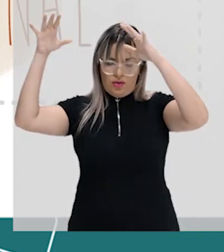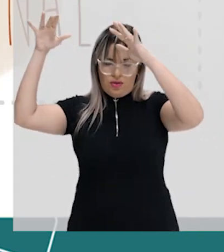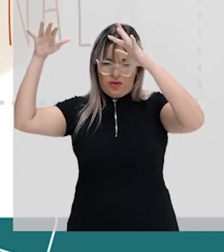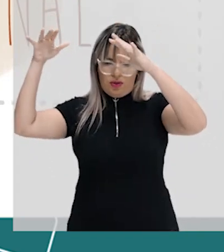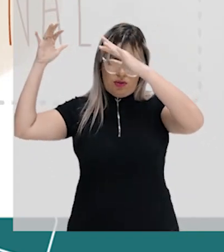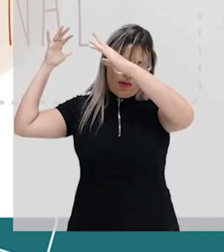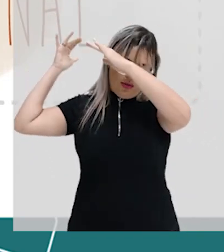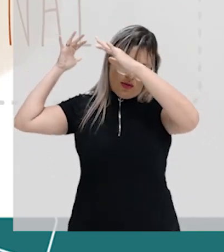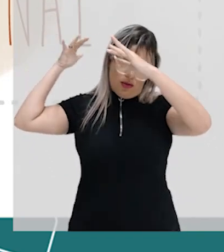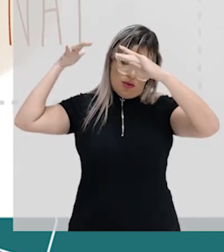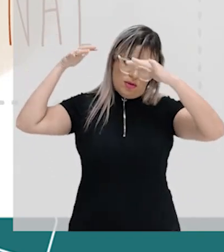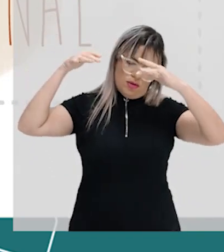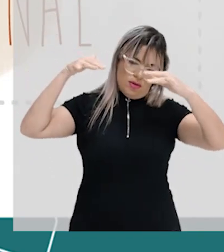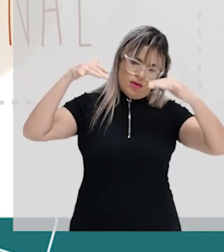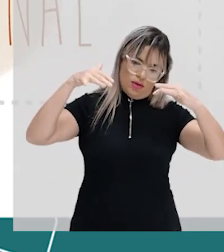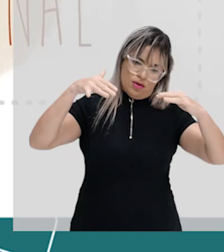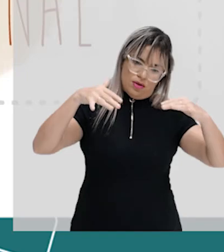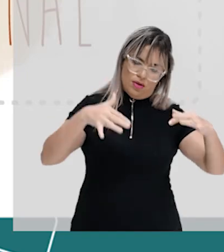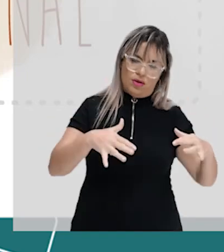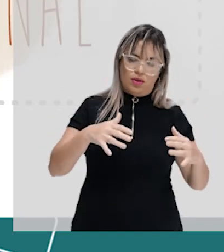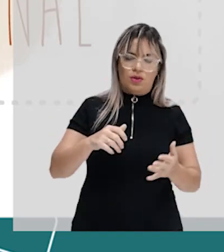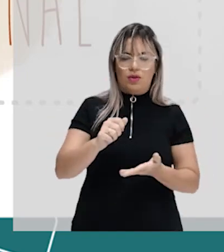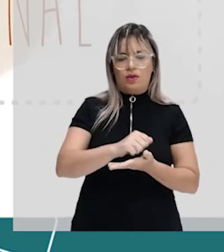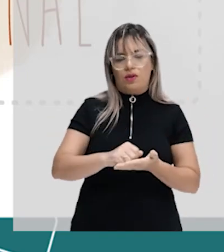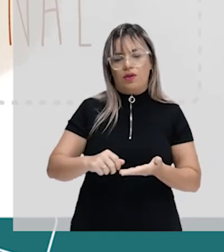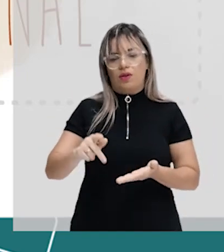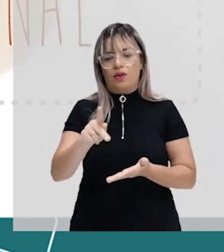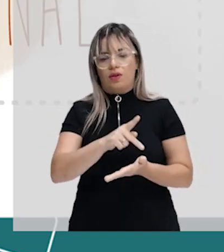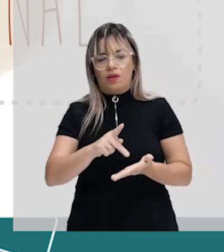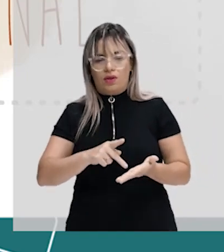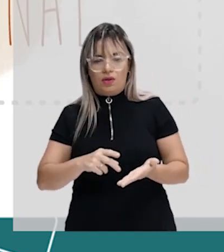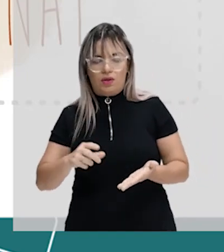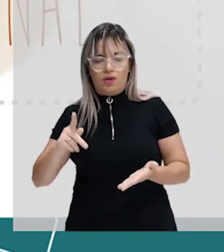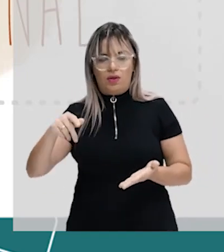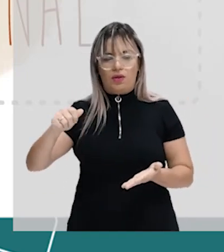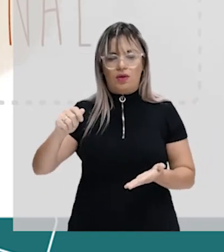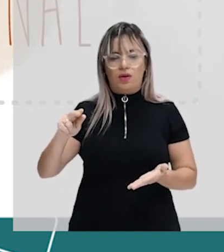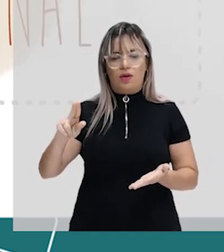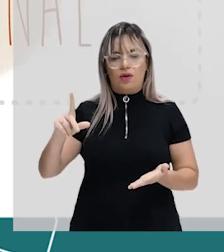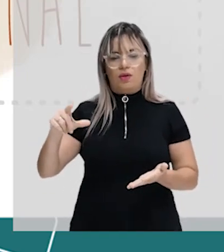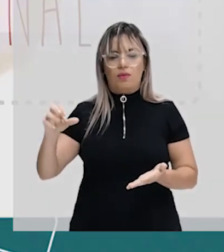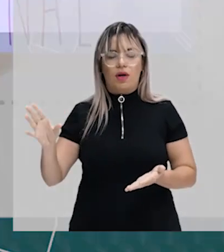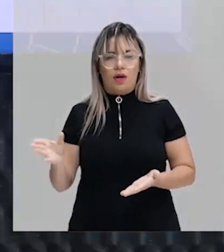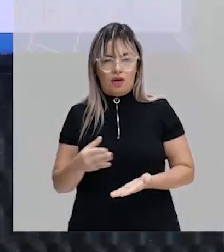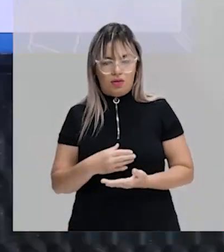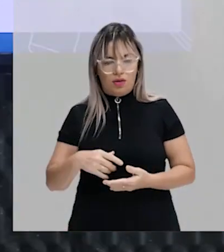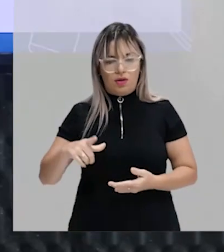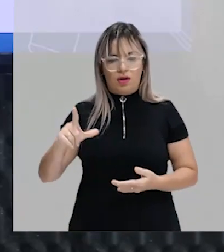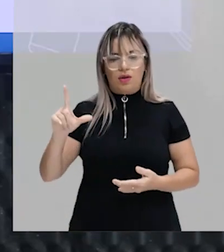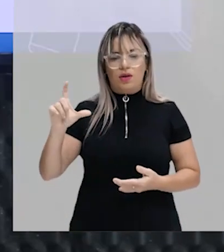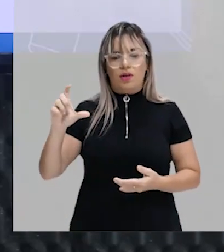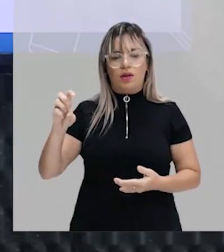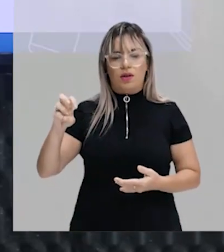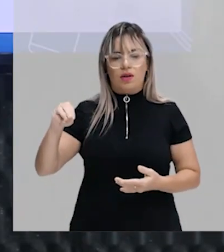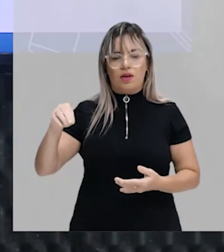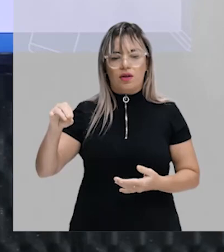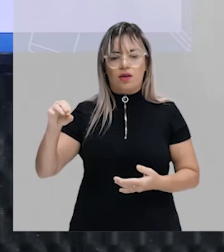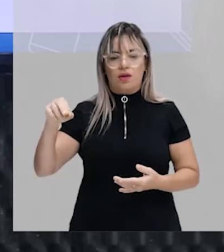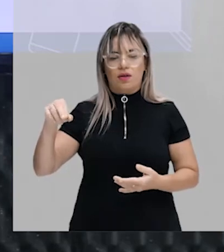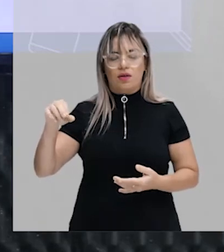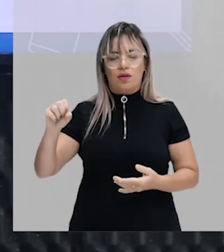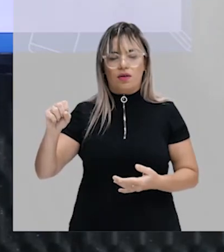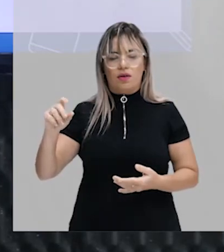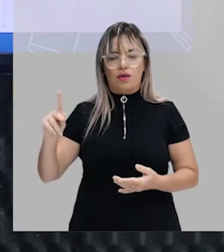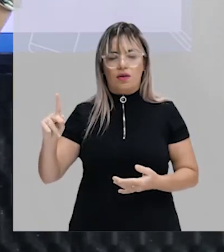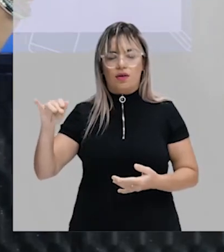viesse atrás. Paulo Leminski é um poeta, é um compositor dos dias atuais e ele faz parte daquilo